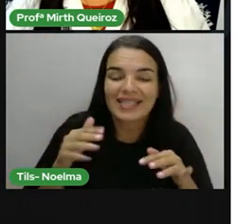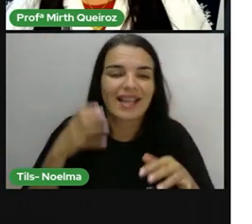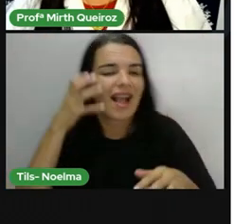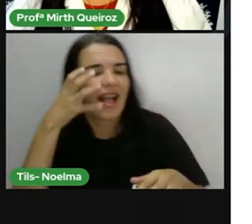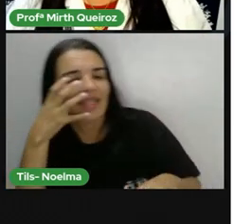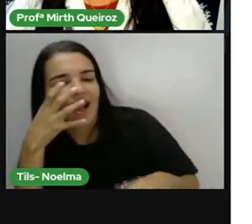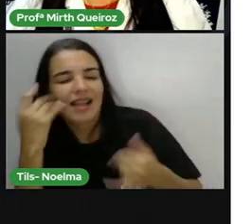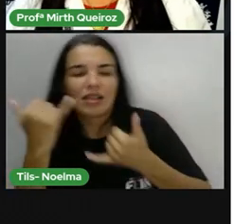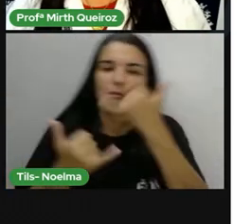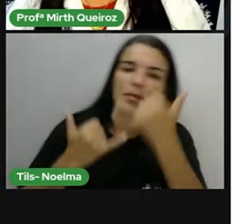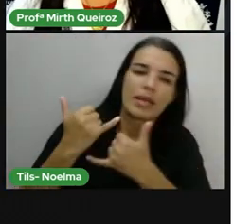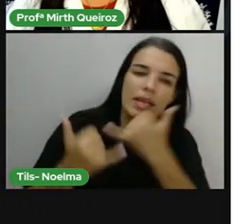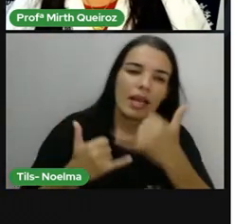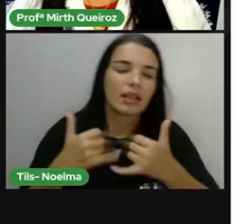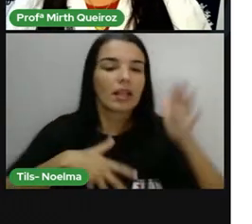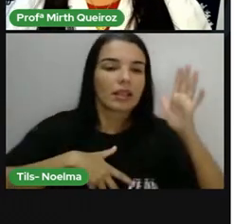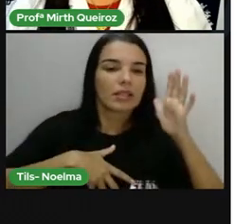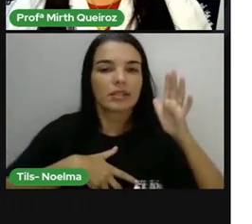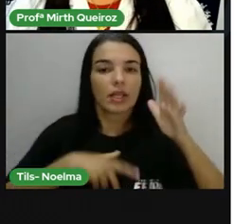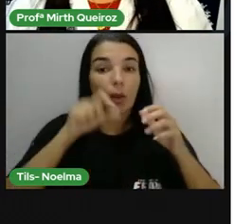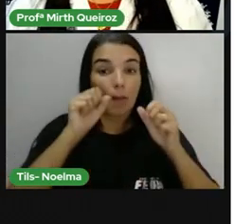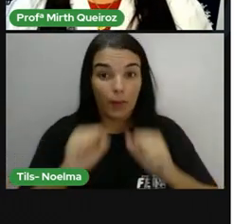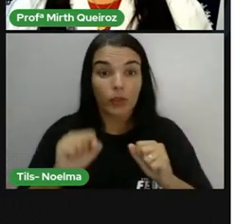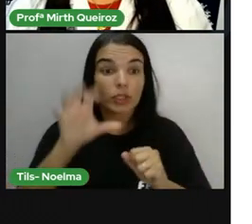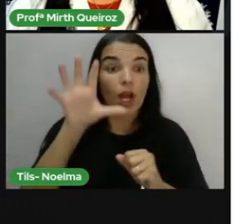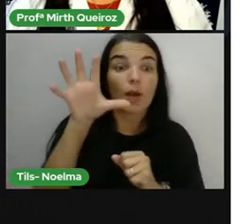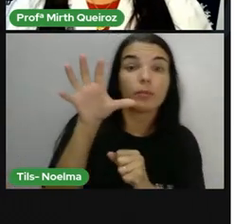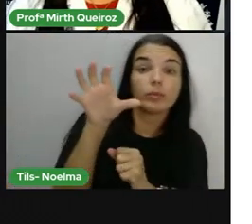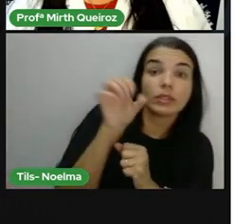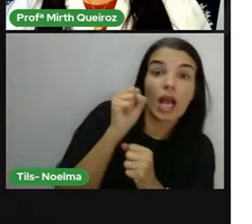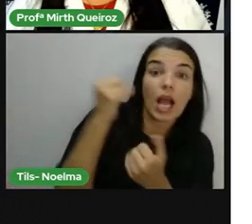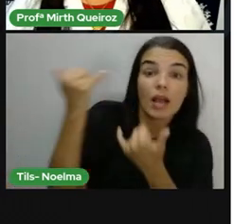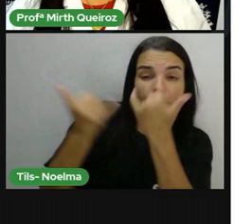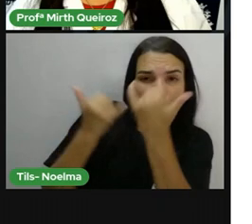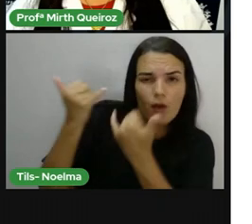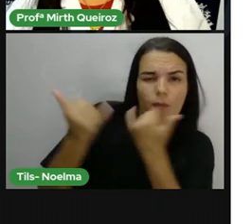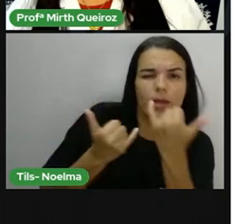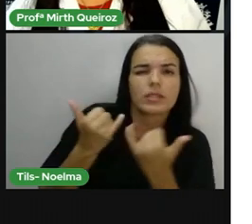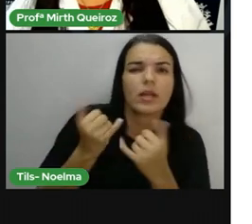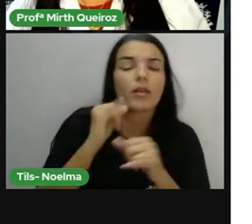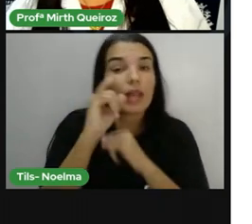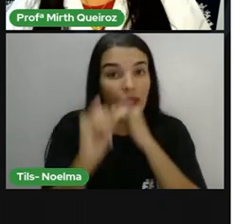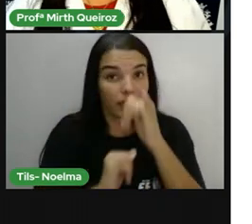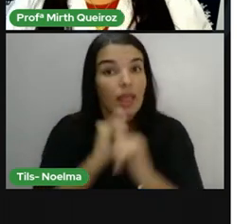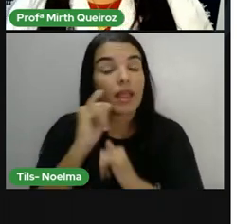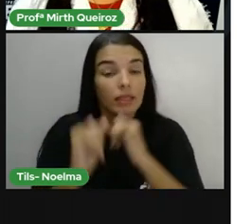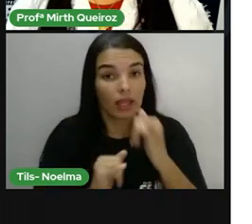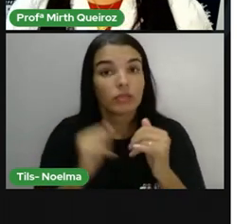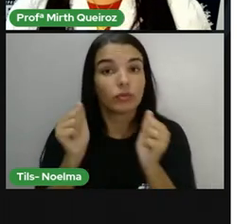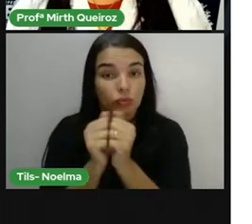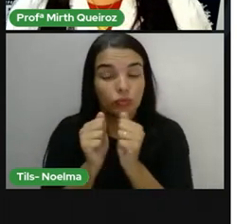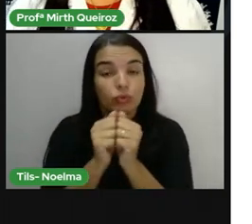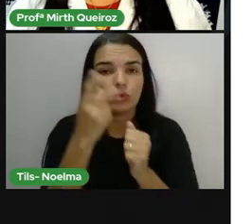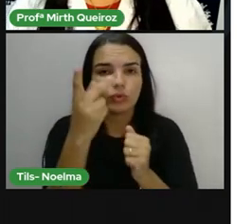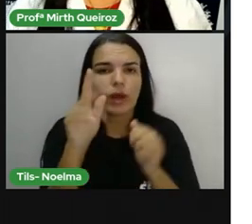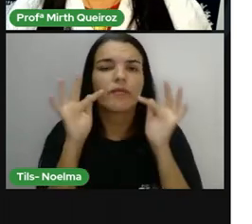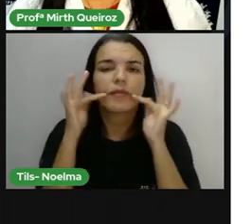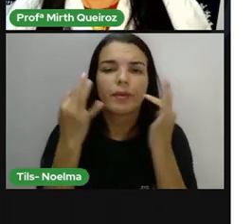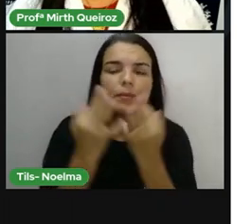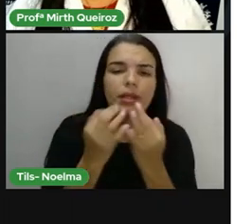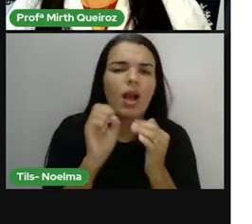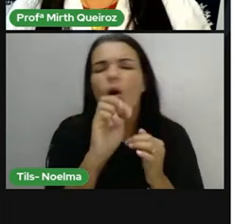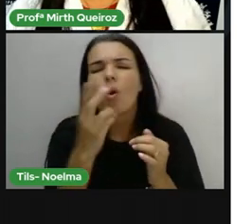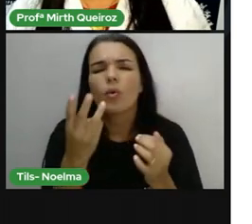cantando. Podem buscar dados sobre o que escolheram na internet com seus familiares ou de outras